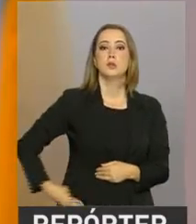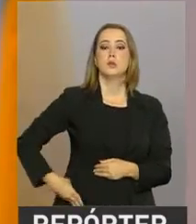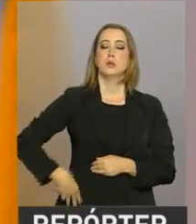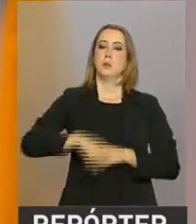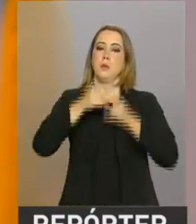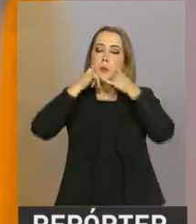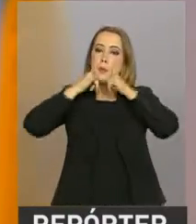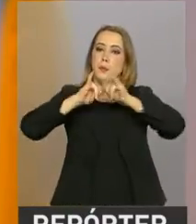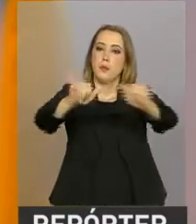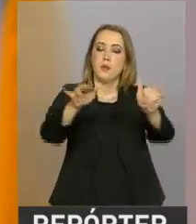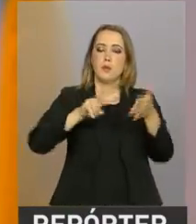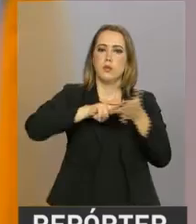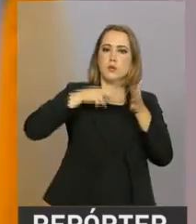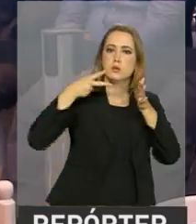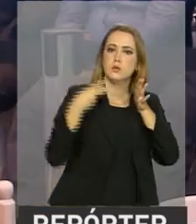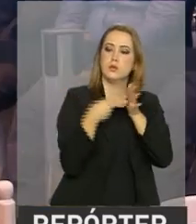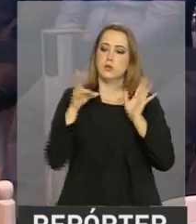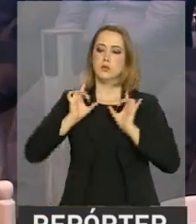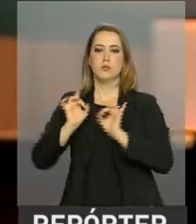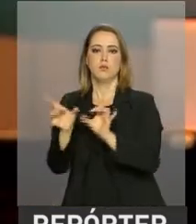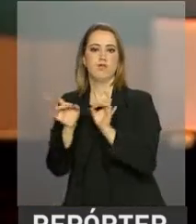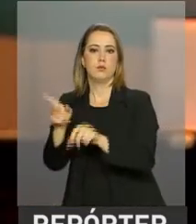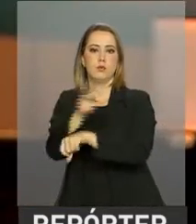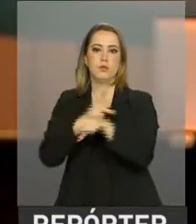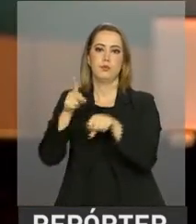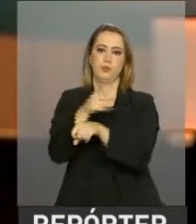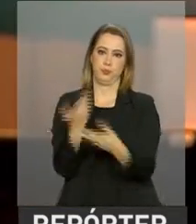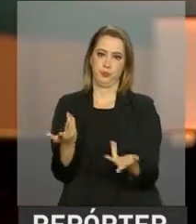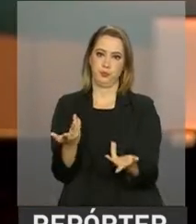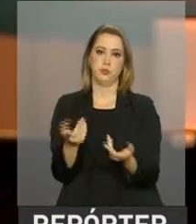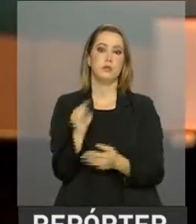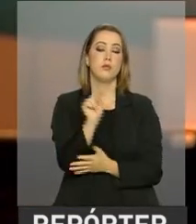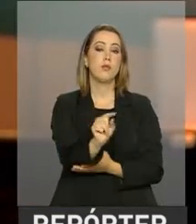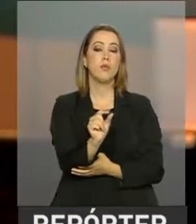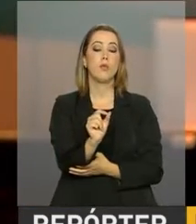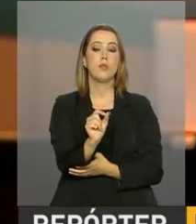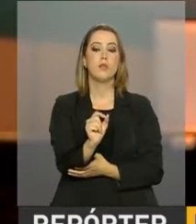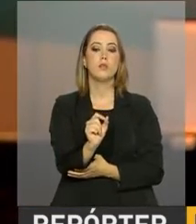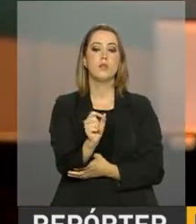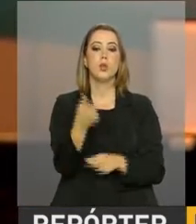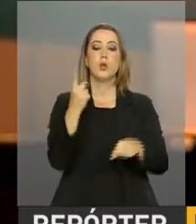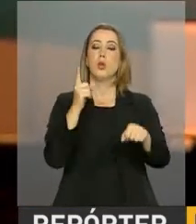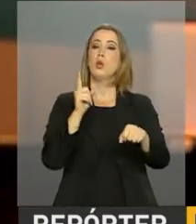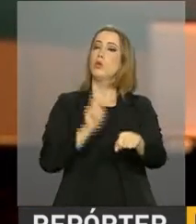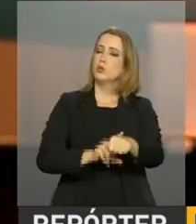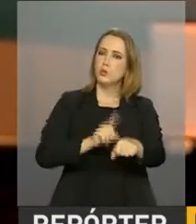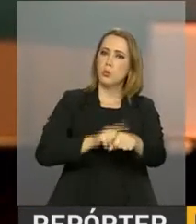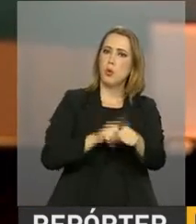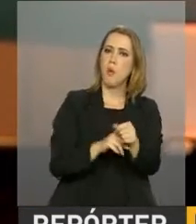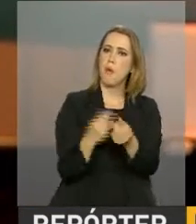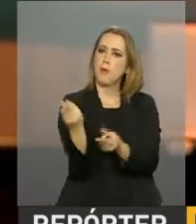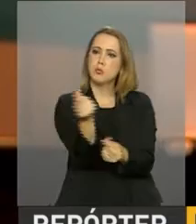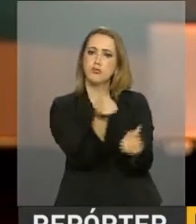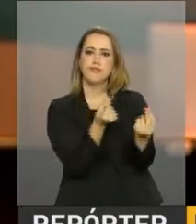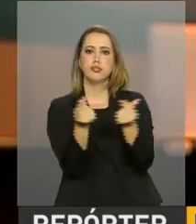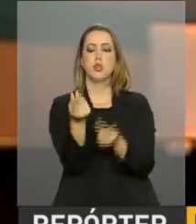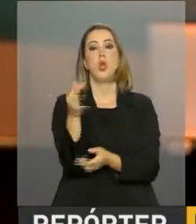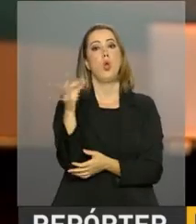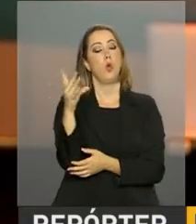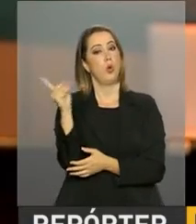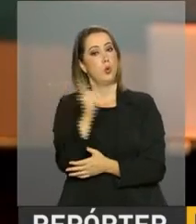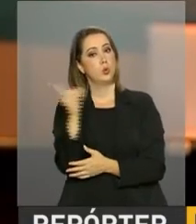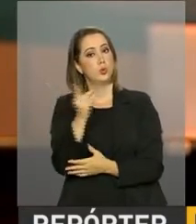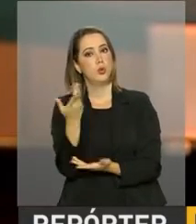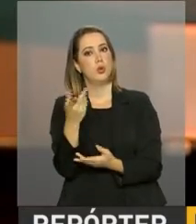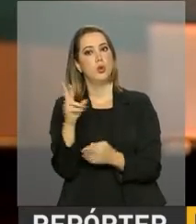do investimento para as exportações brasileiras. No momento onde o câmbio também está ajudando as exportações pela